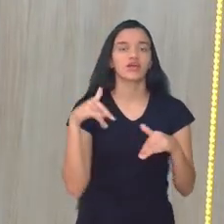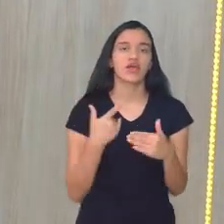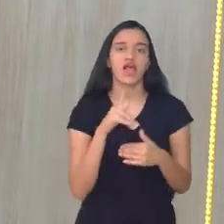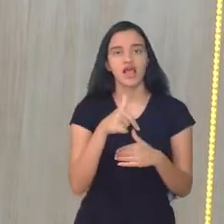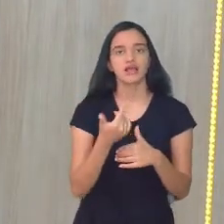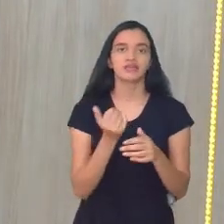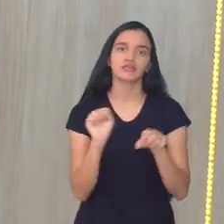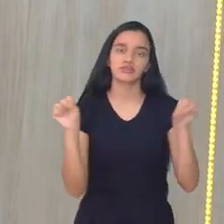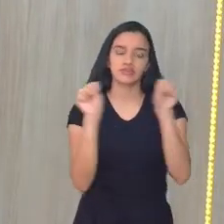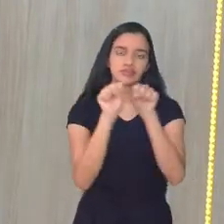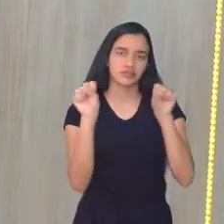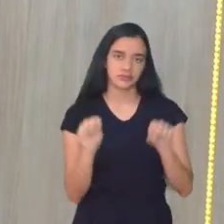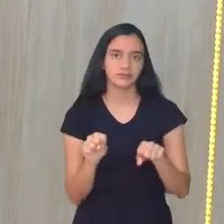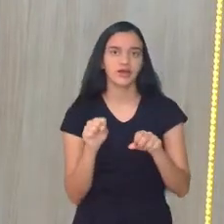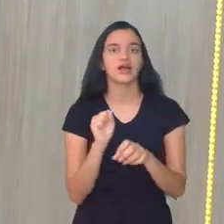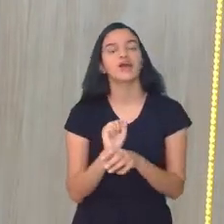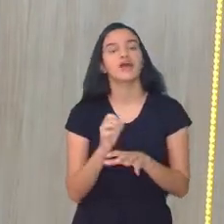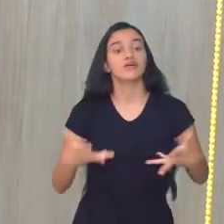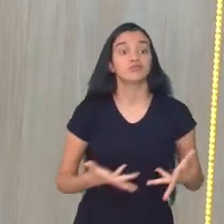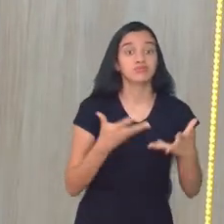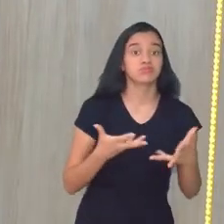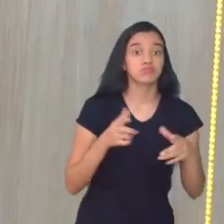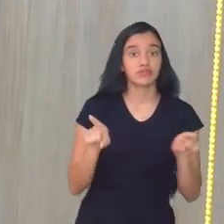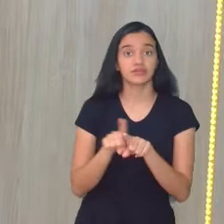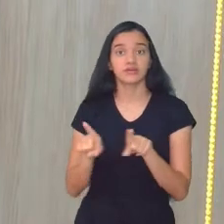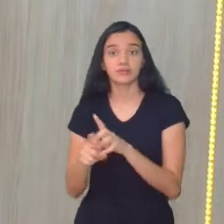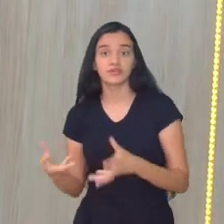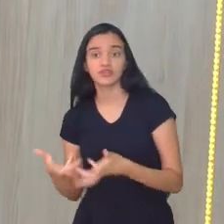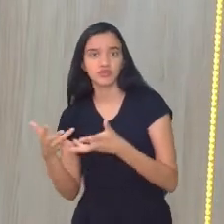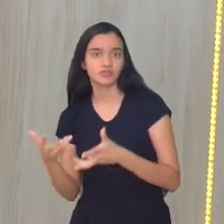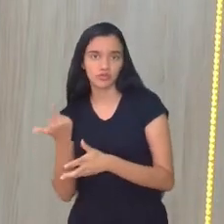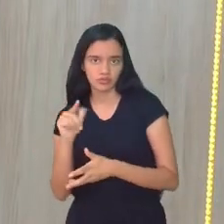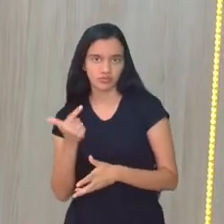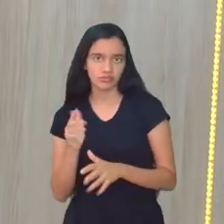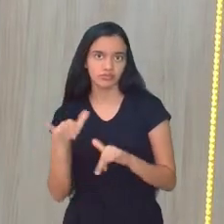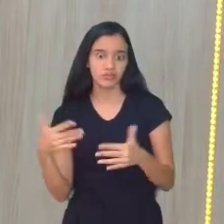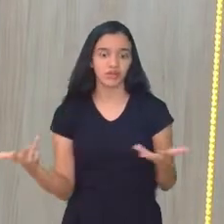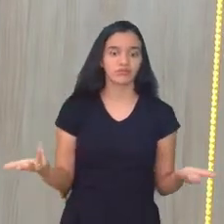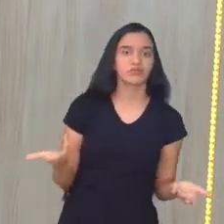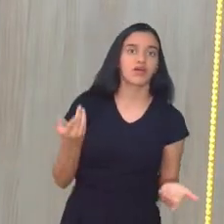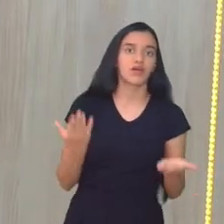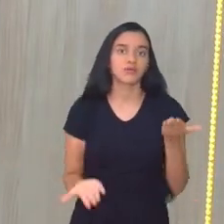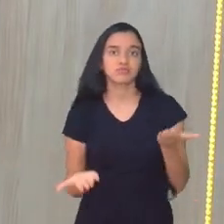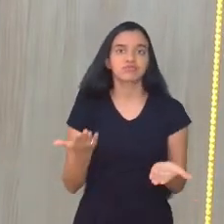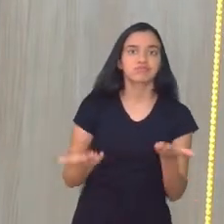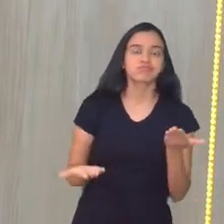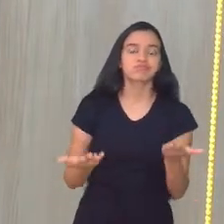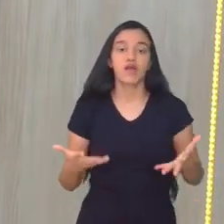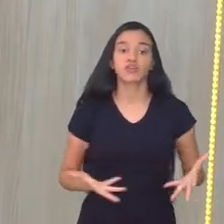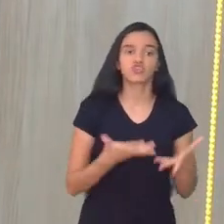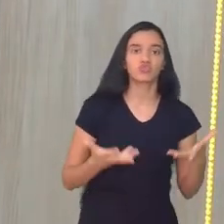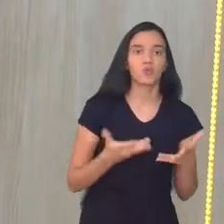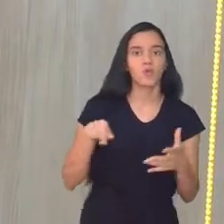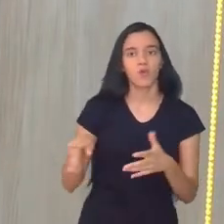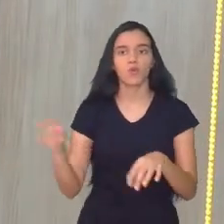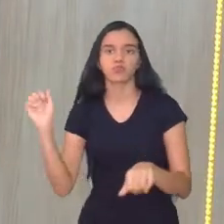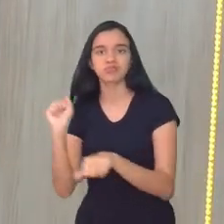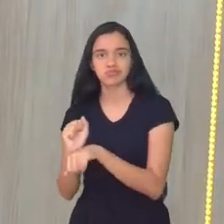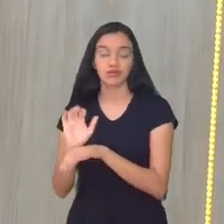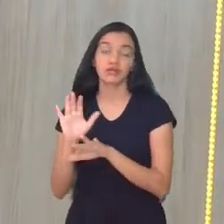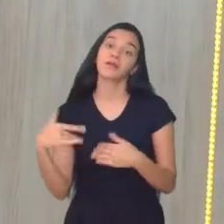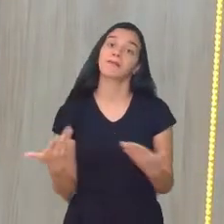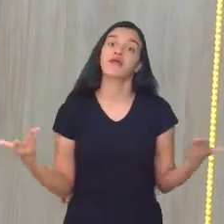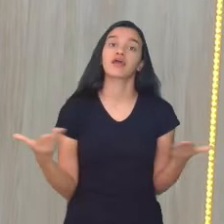questão aí do sistema simpático e do sistema parasimpático, onde um, né, estimula e o outro inibe.